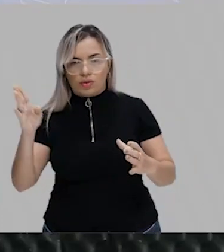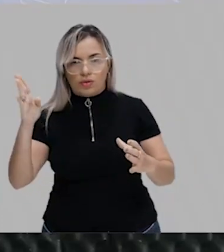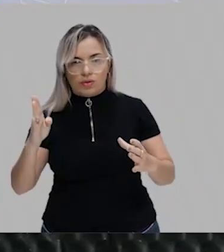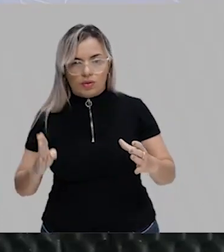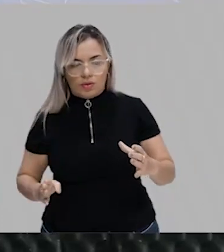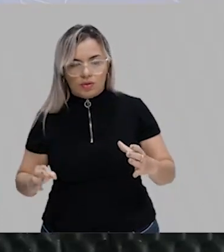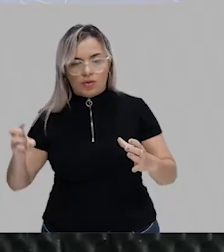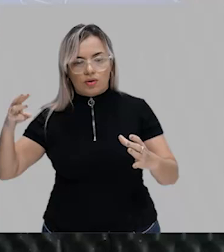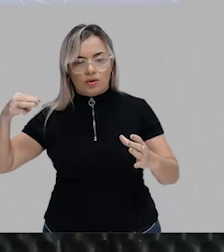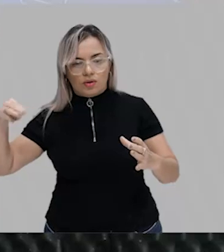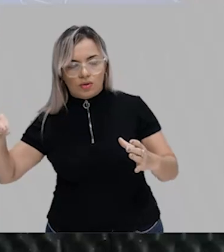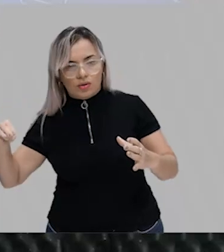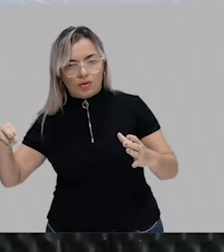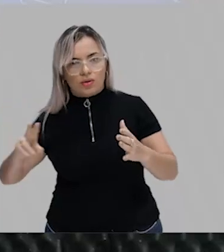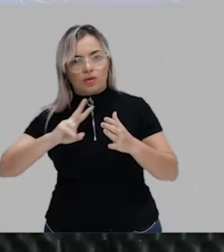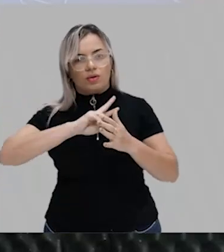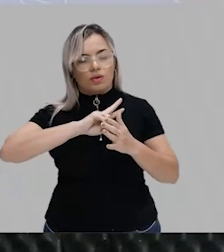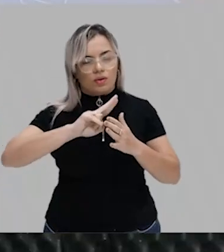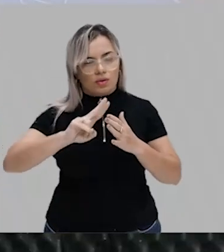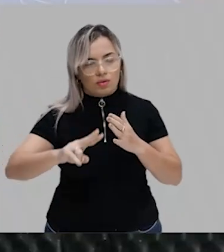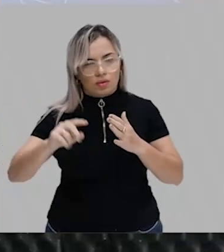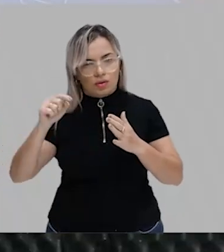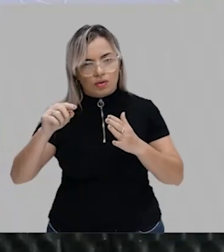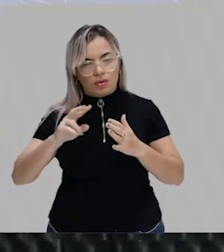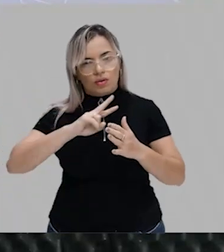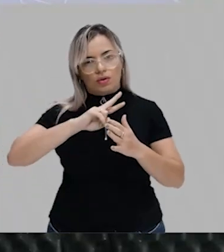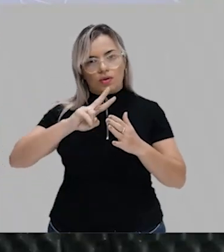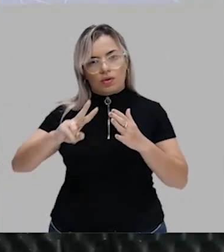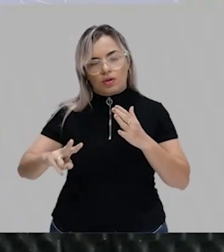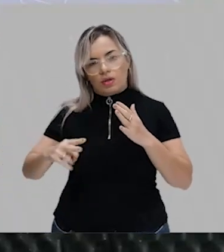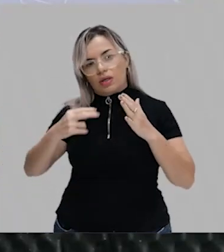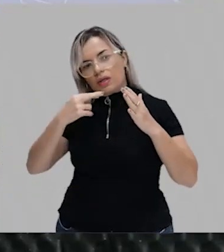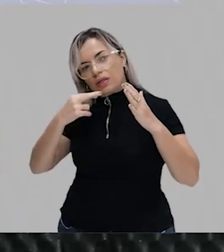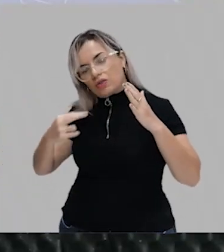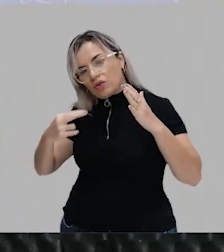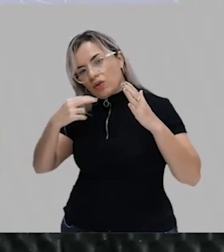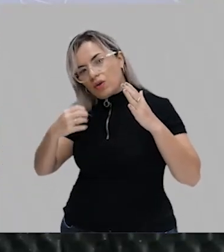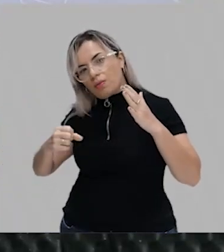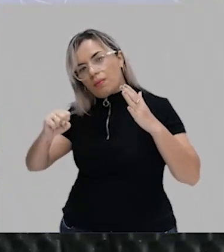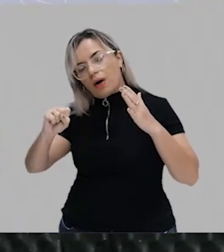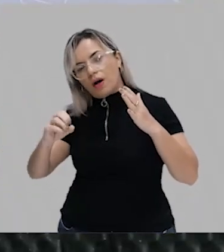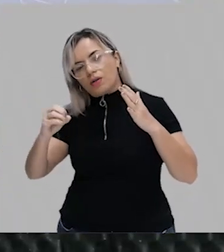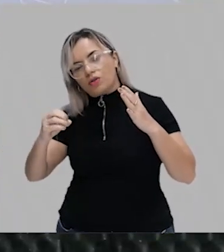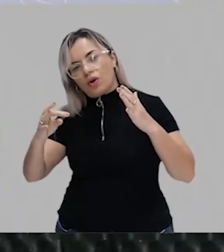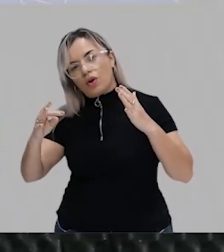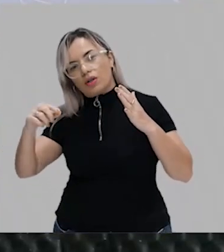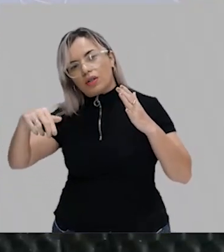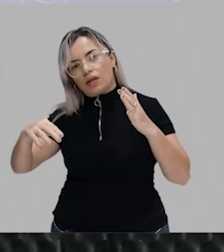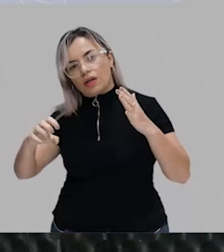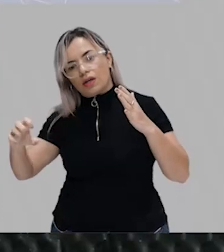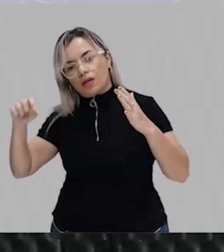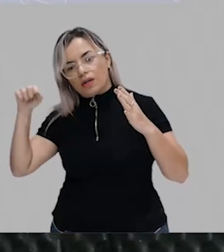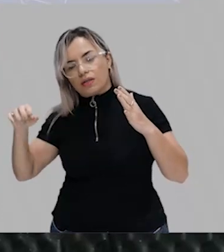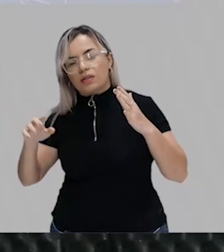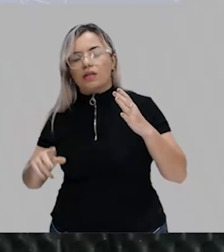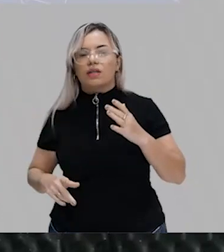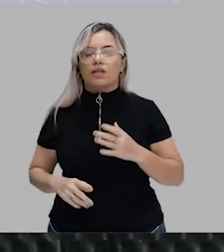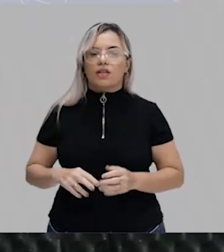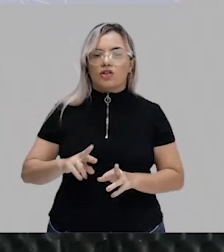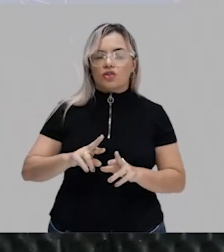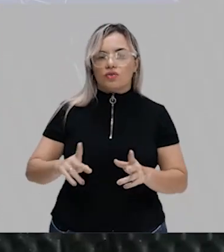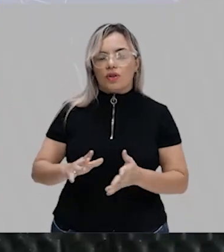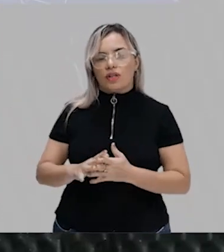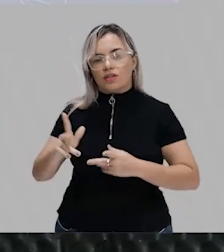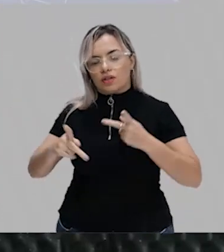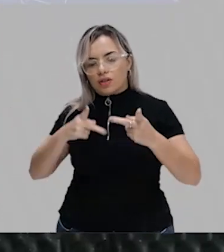aqui no Maranhão temos diversos sotaques, né? Então, assim, dessa mesma forma acontece